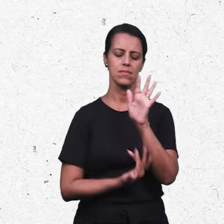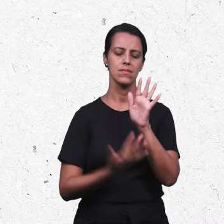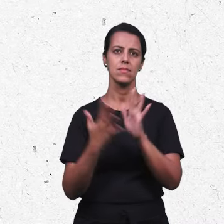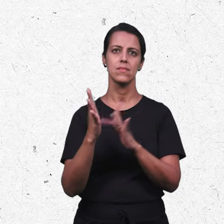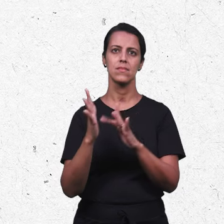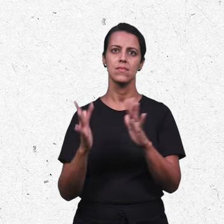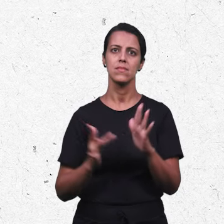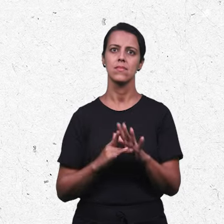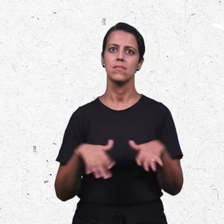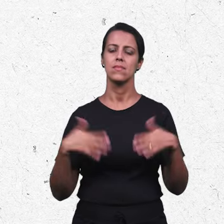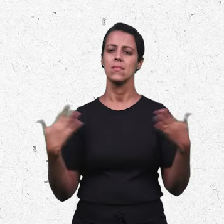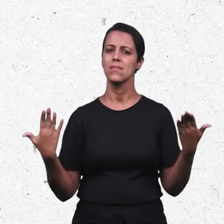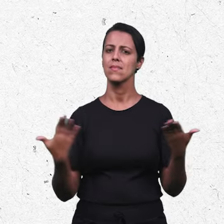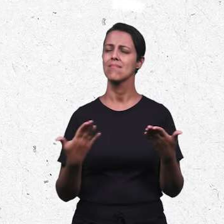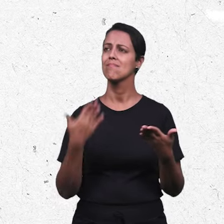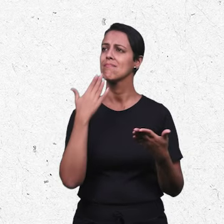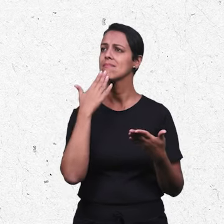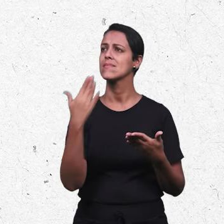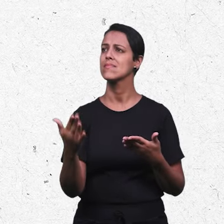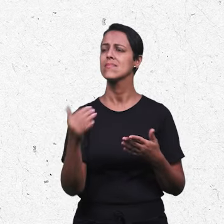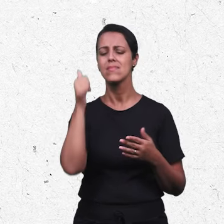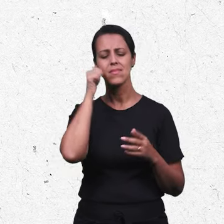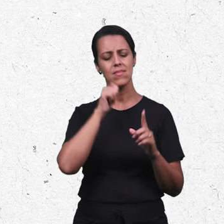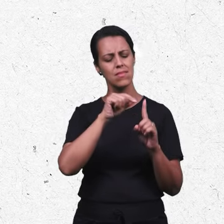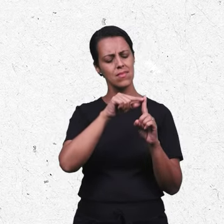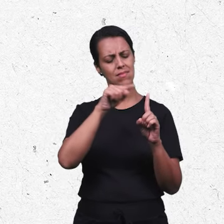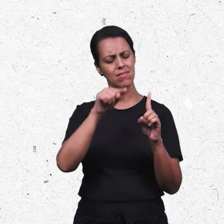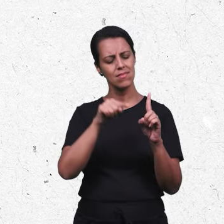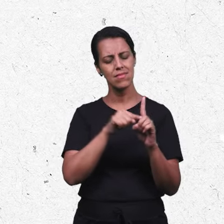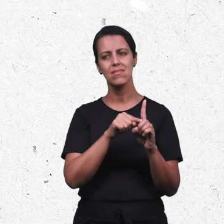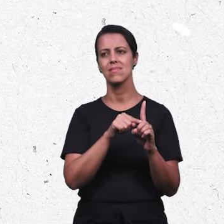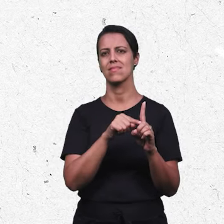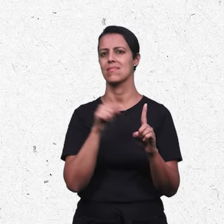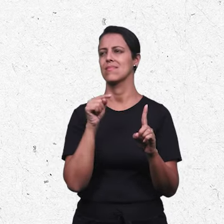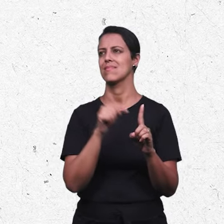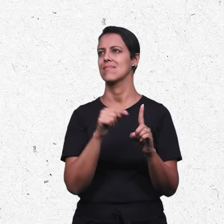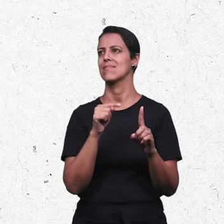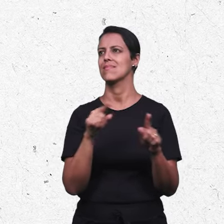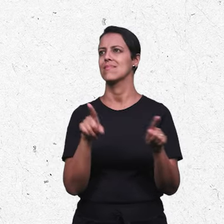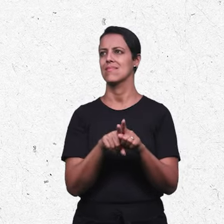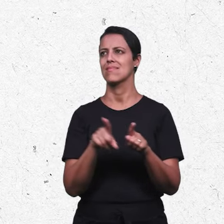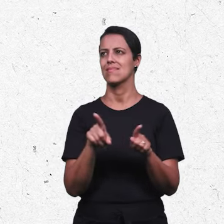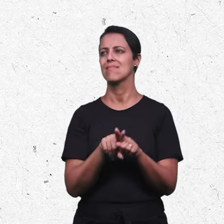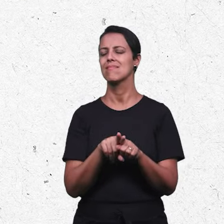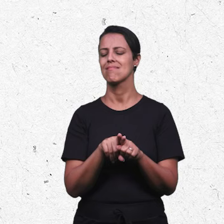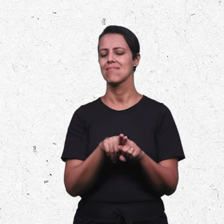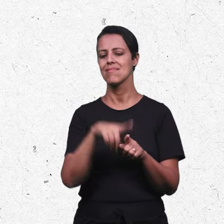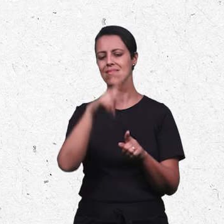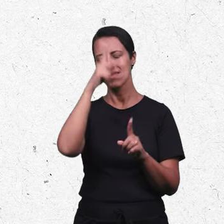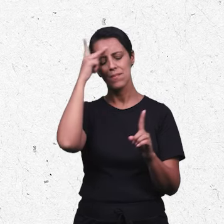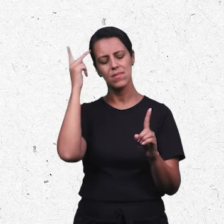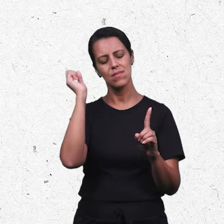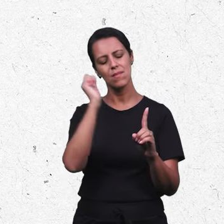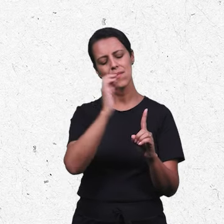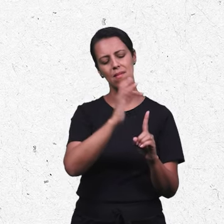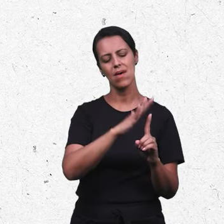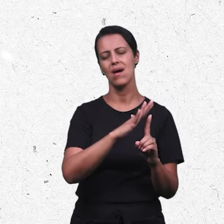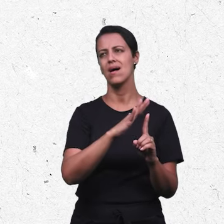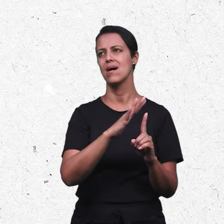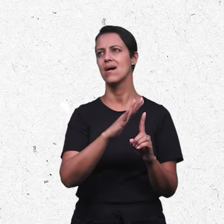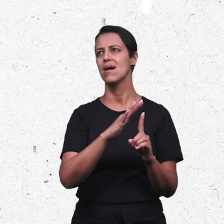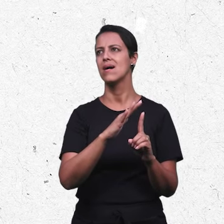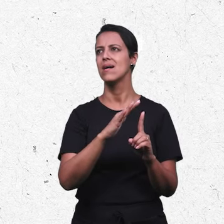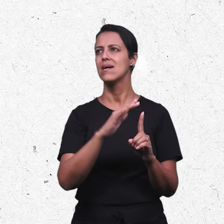quando nessa hora meu pai te intercedemos em favor das Gestantes Senhor das tuas casas em modo geral Que o Senhor possa estar abençoando meu pai as suas filhas